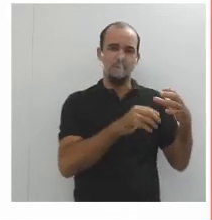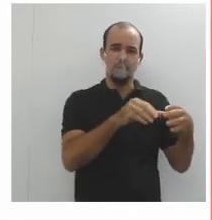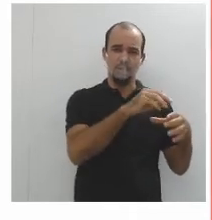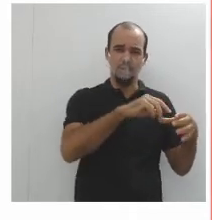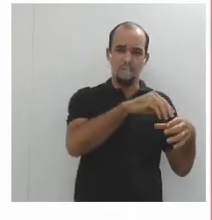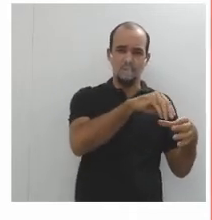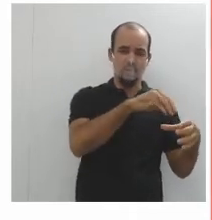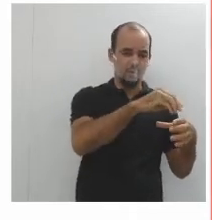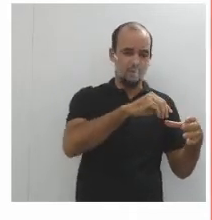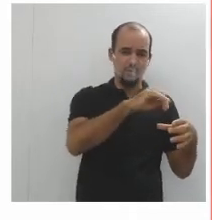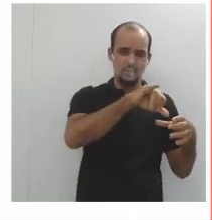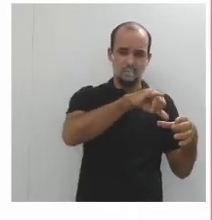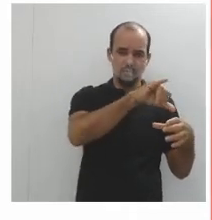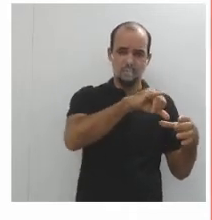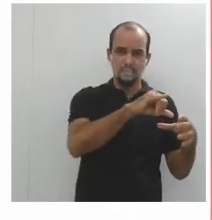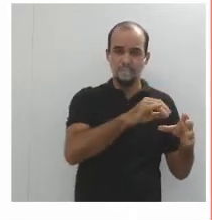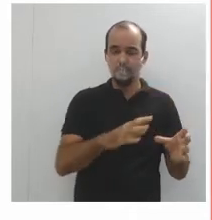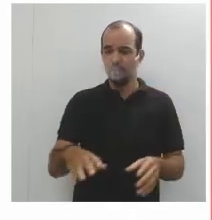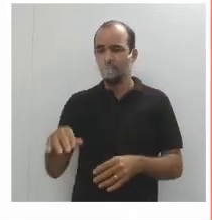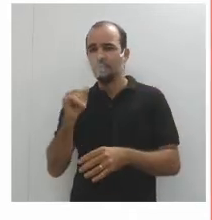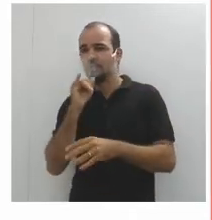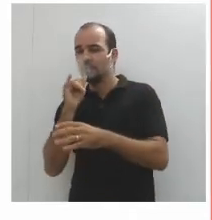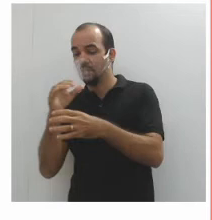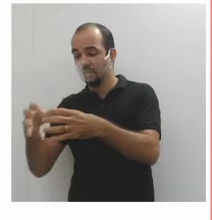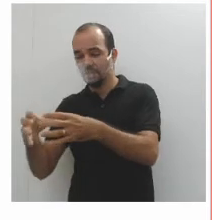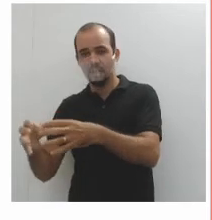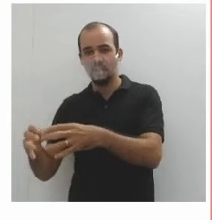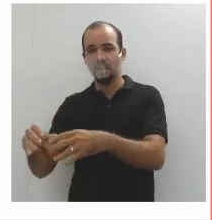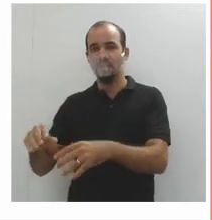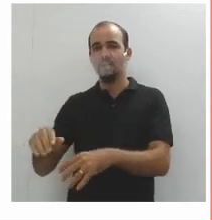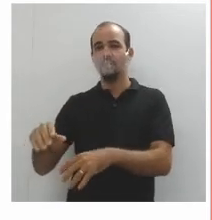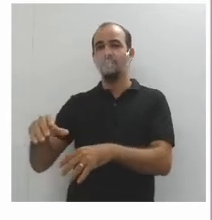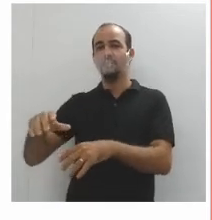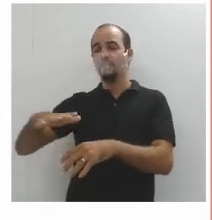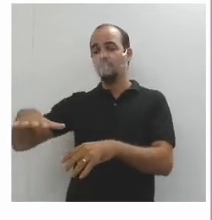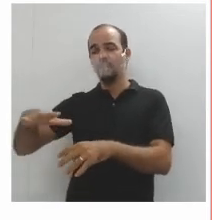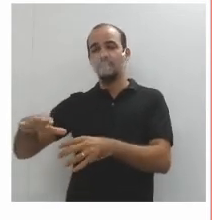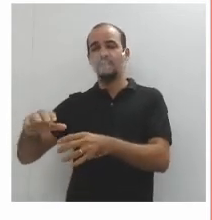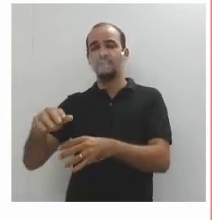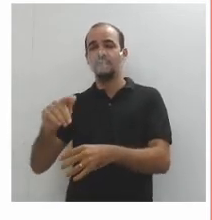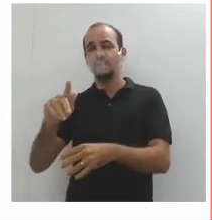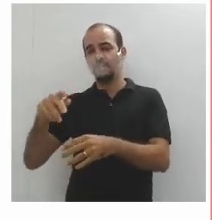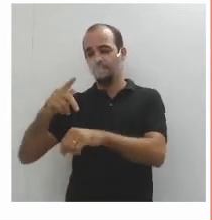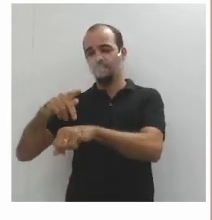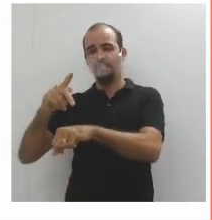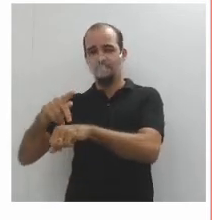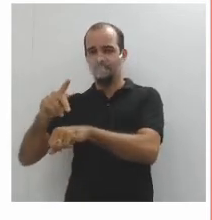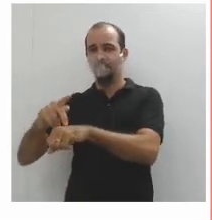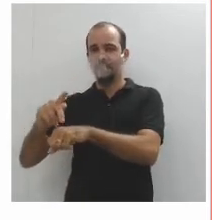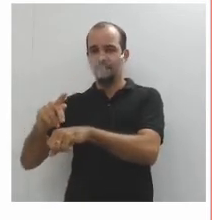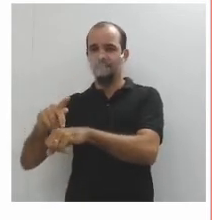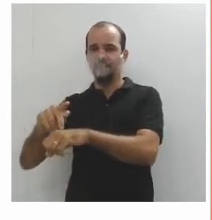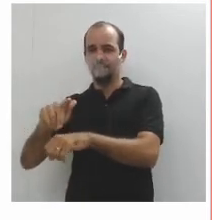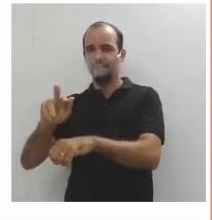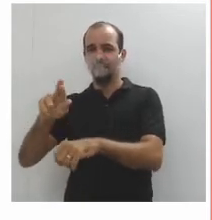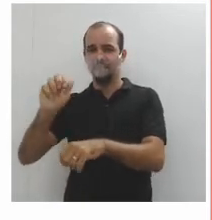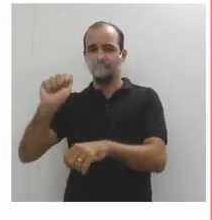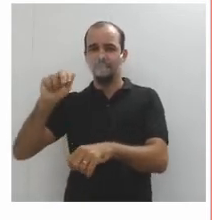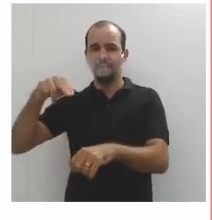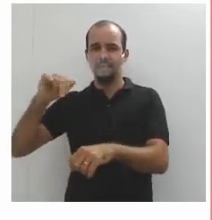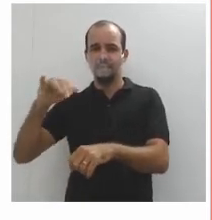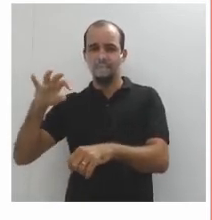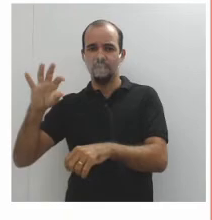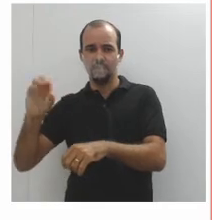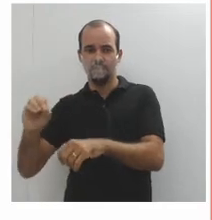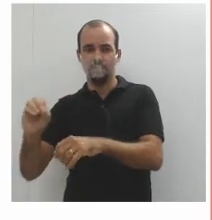tá bom? Olha só, gente, aqui é um exemplo de fase versus os componentes, tá?